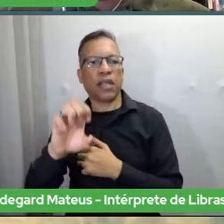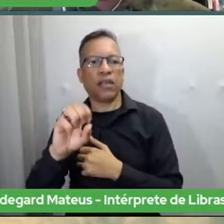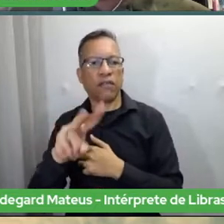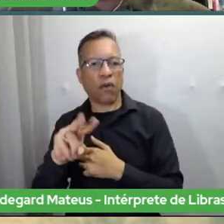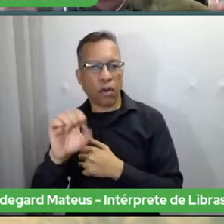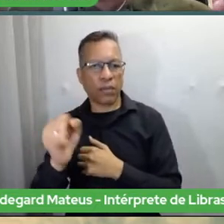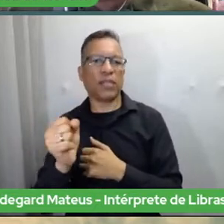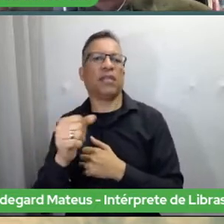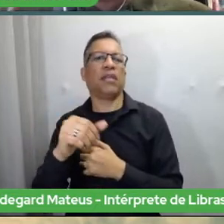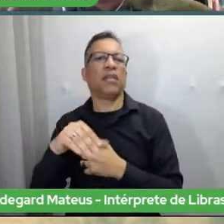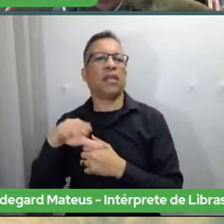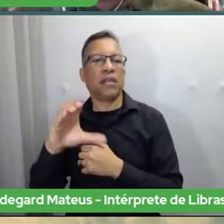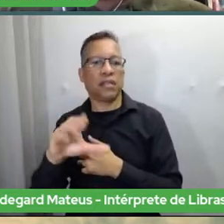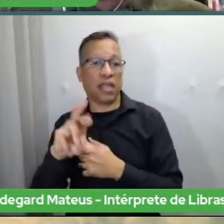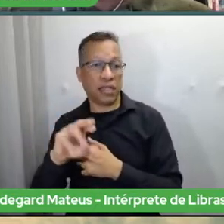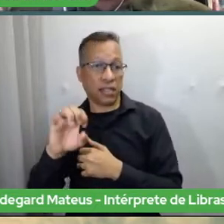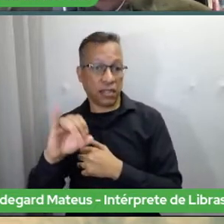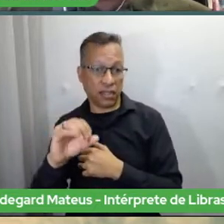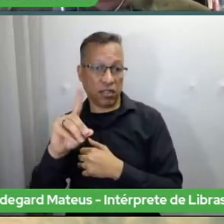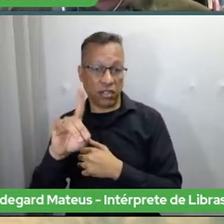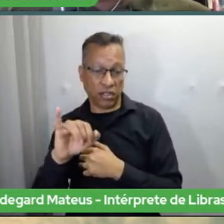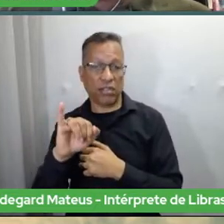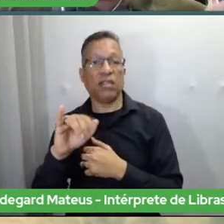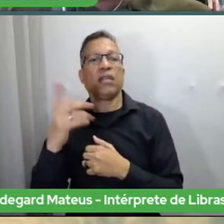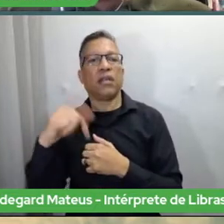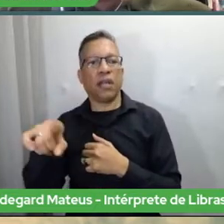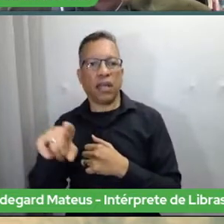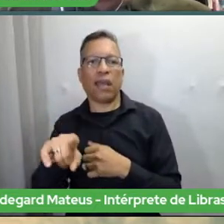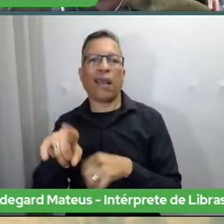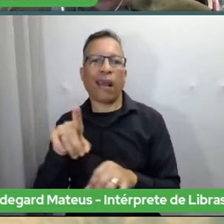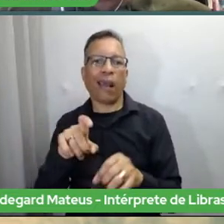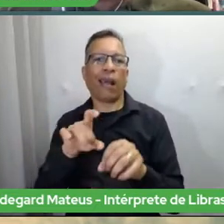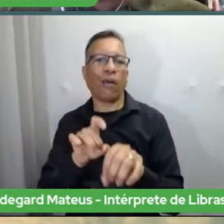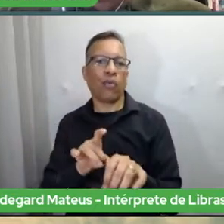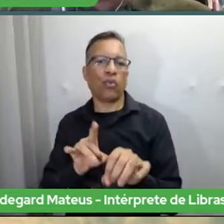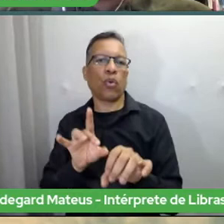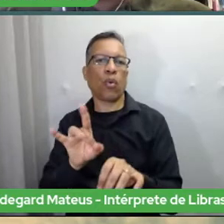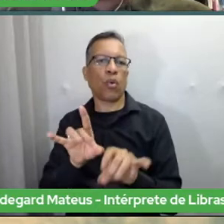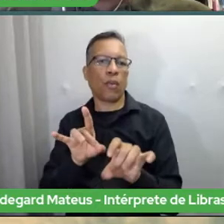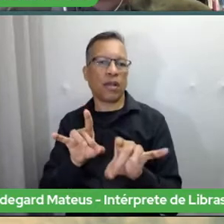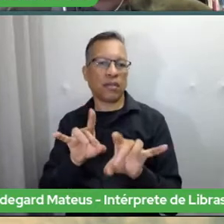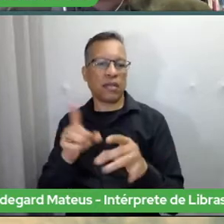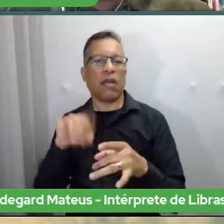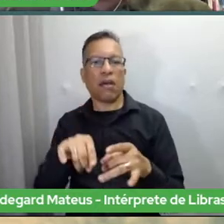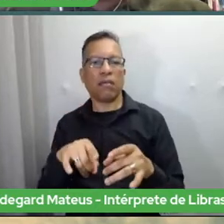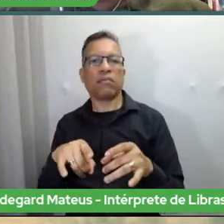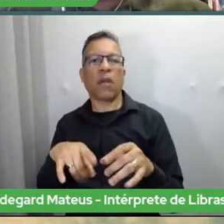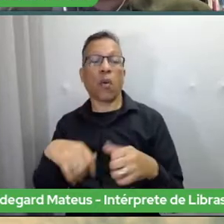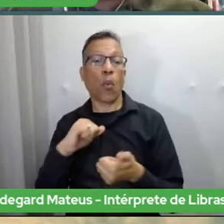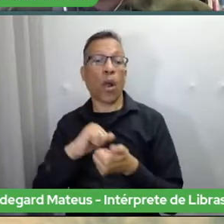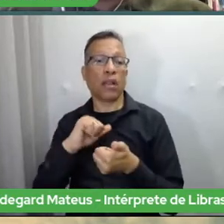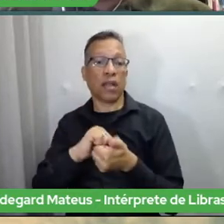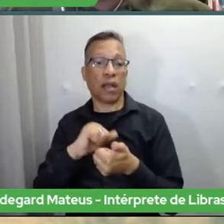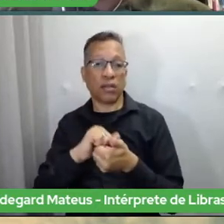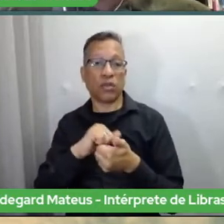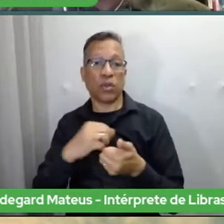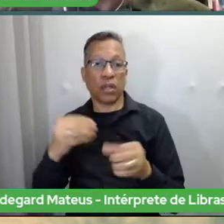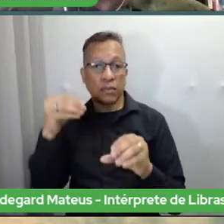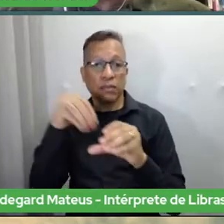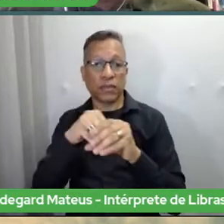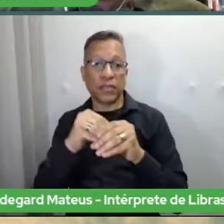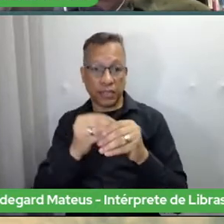CI/CD, pensamento de automação, qualidade já colocada dentro dessa pipeline, dessa esteira de